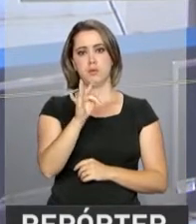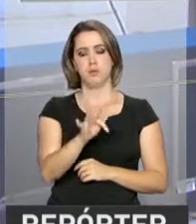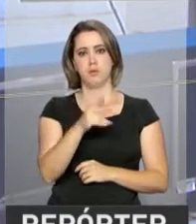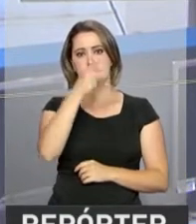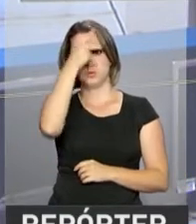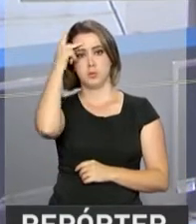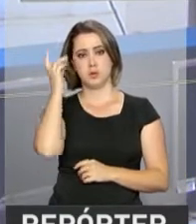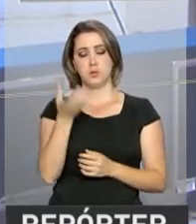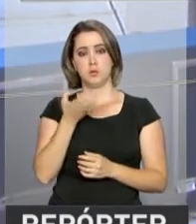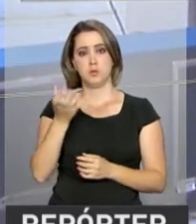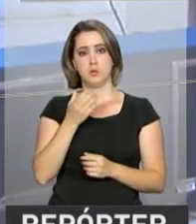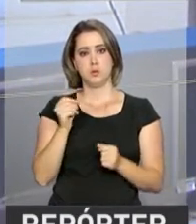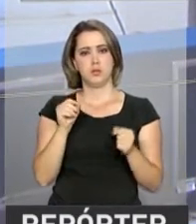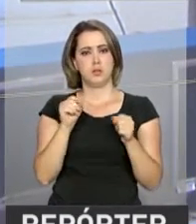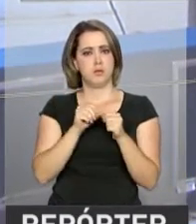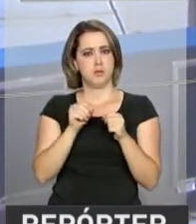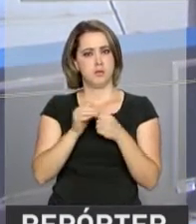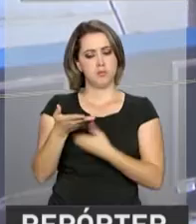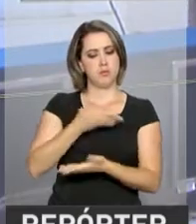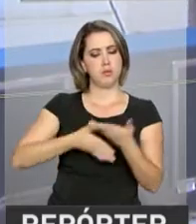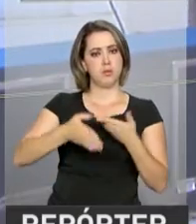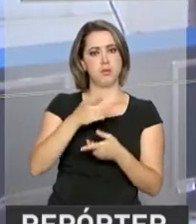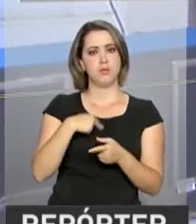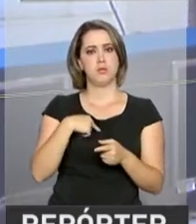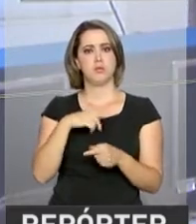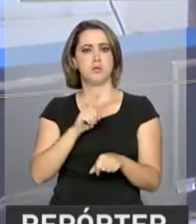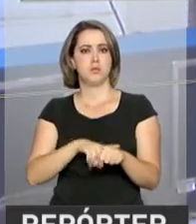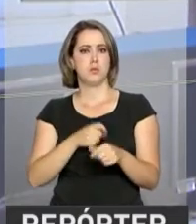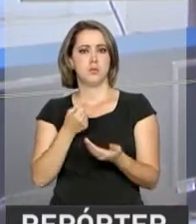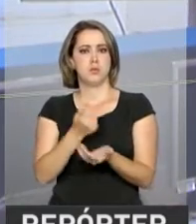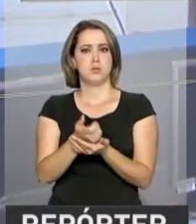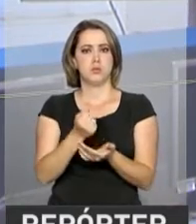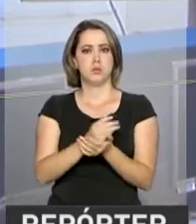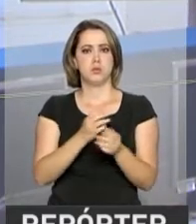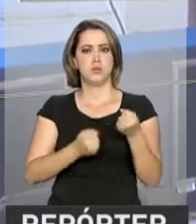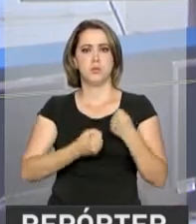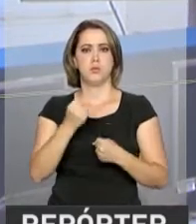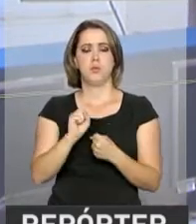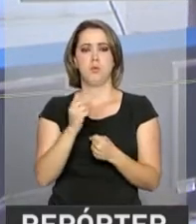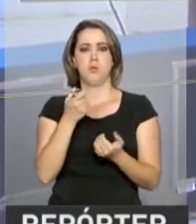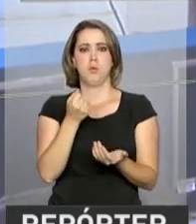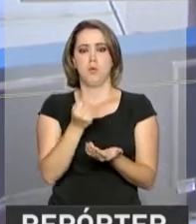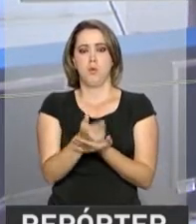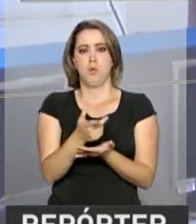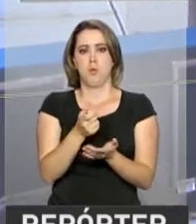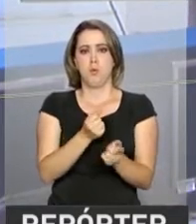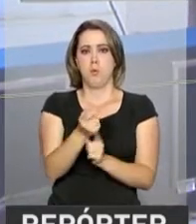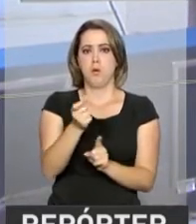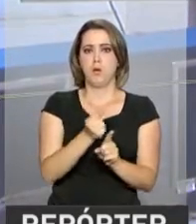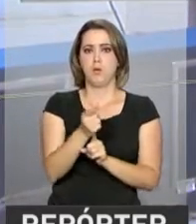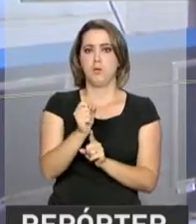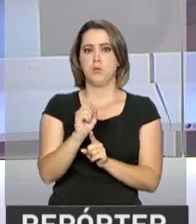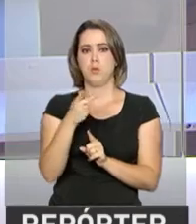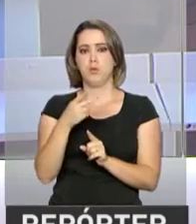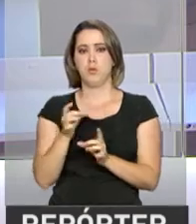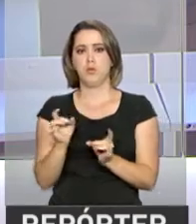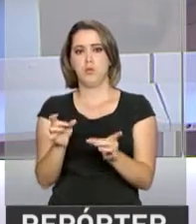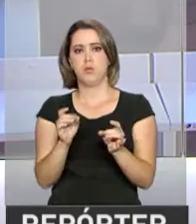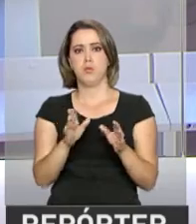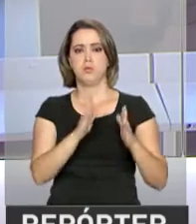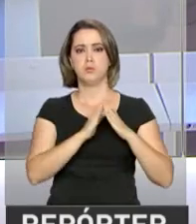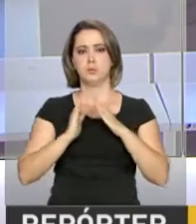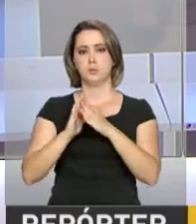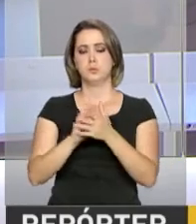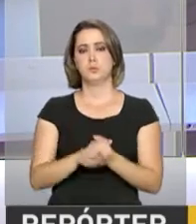alguém com quem queira fazer negócios como na hora de comprar um carro alugar ou vender um imóvel nós